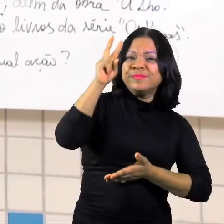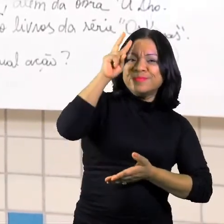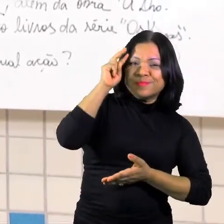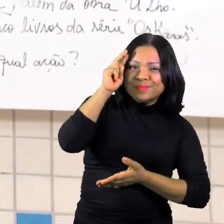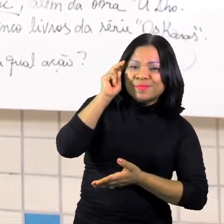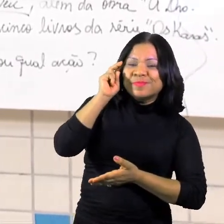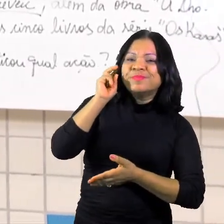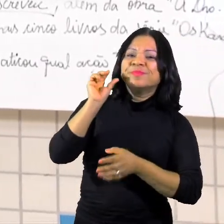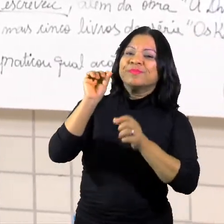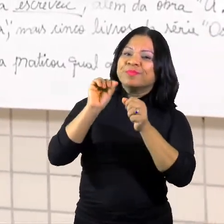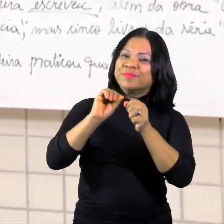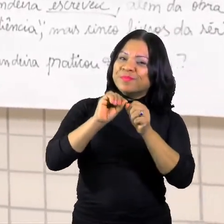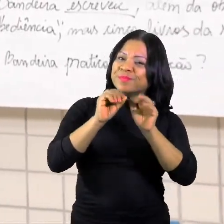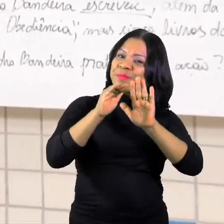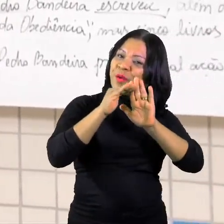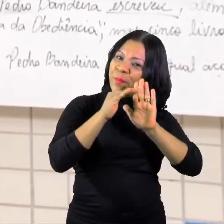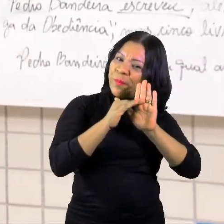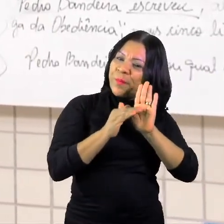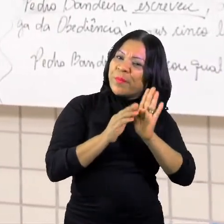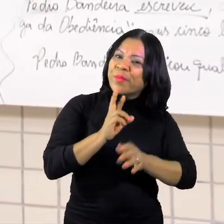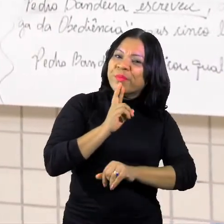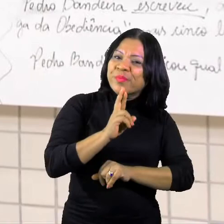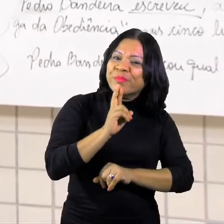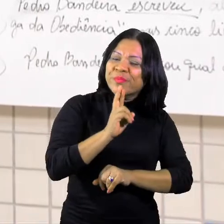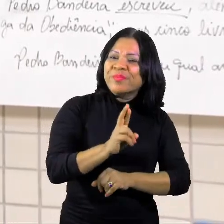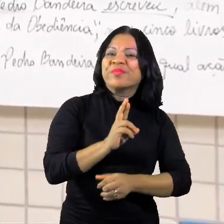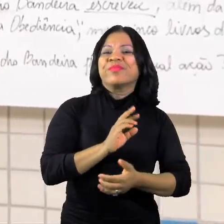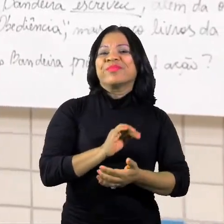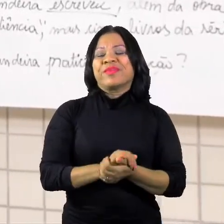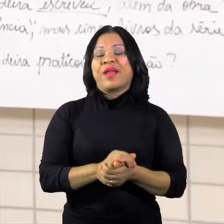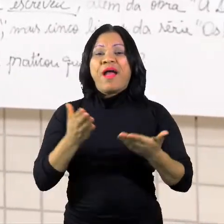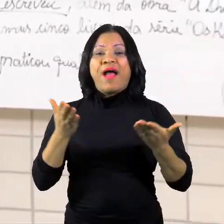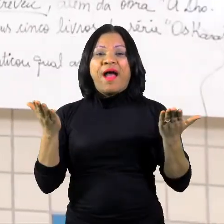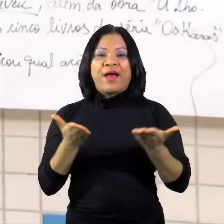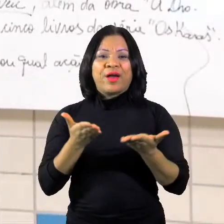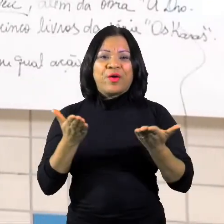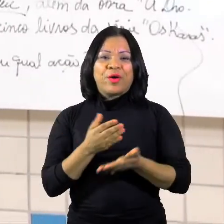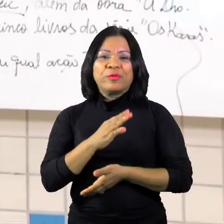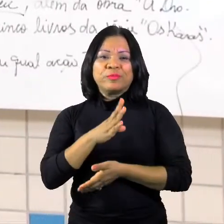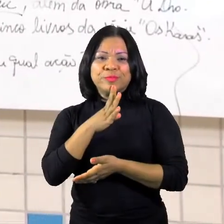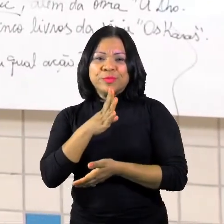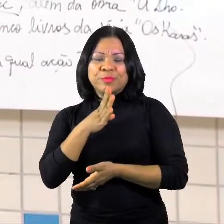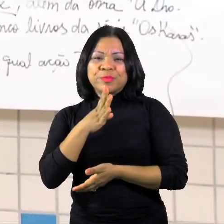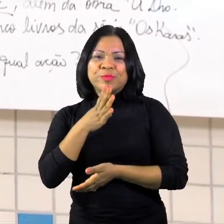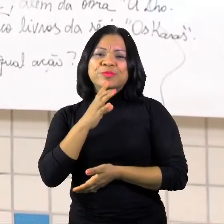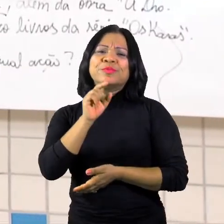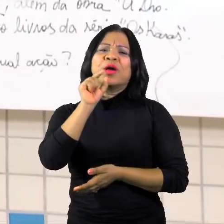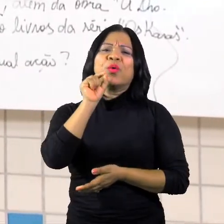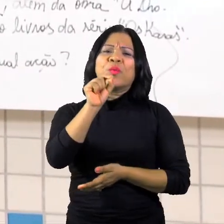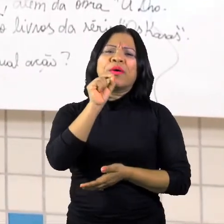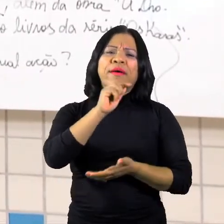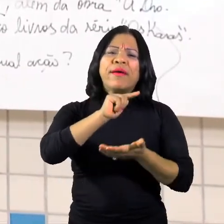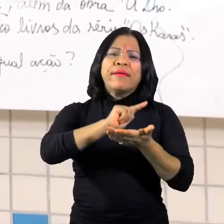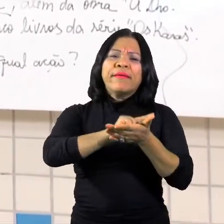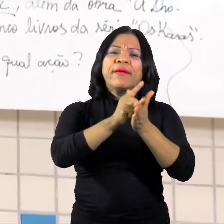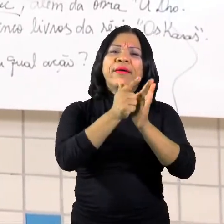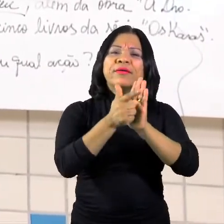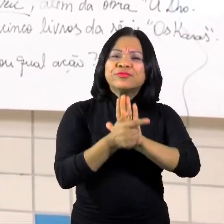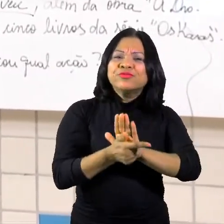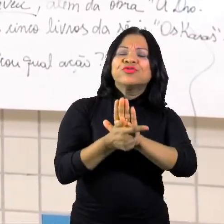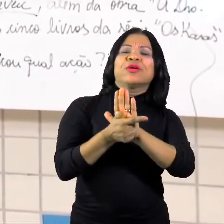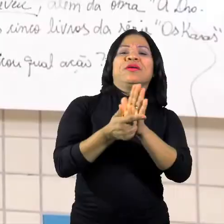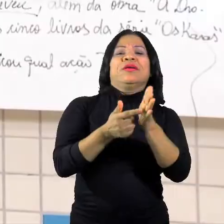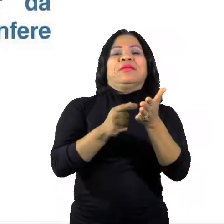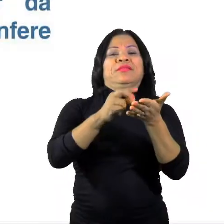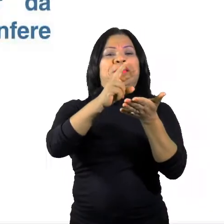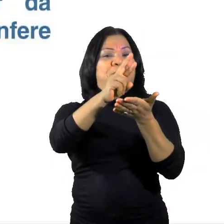fizemos algumas questões, respondemos algumas questões. Agora nós vamos conhecer o que é esse gênero resenha crítica. O que